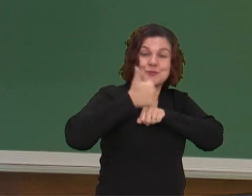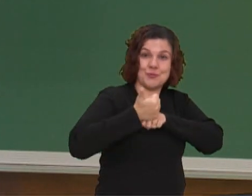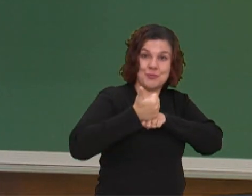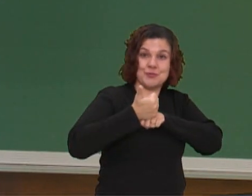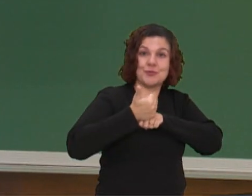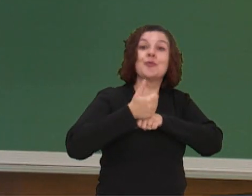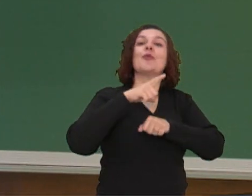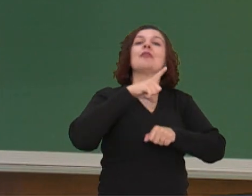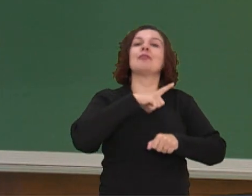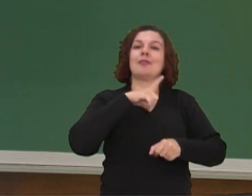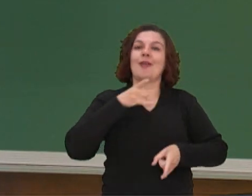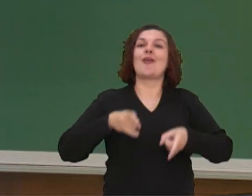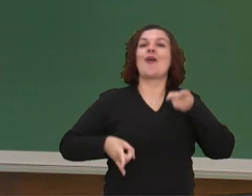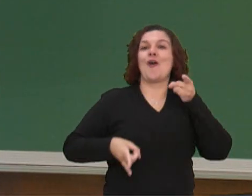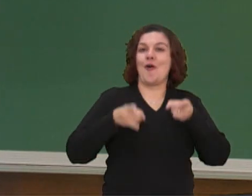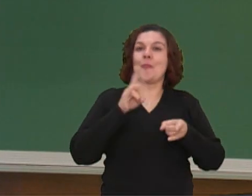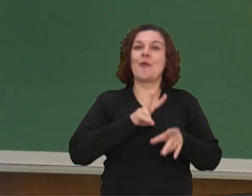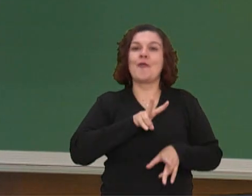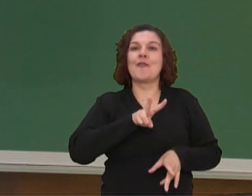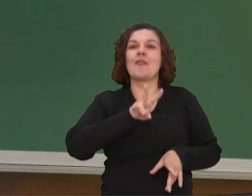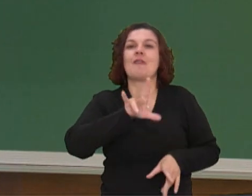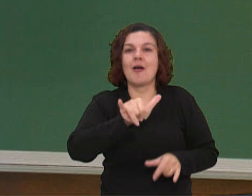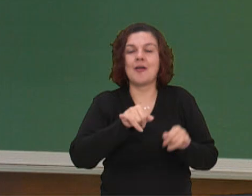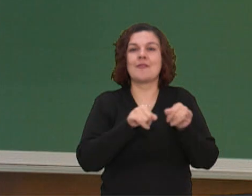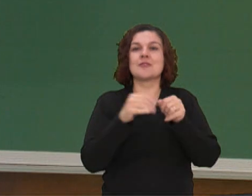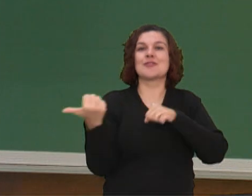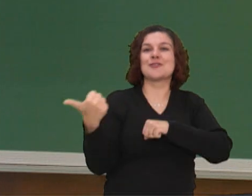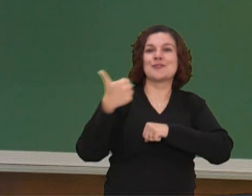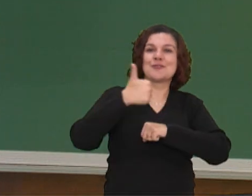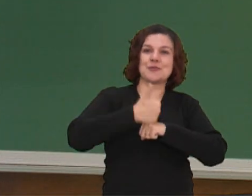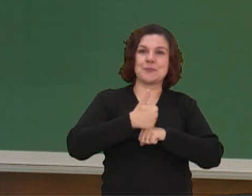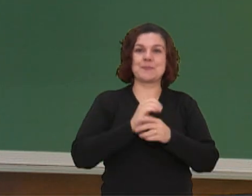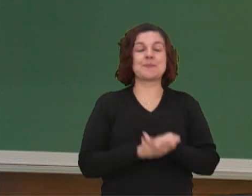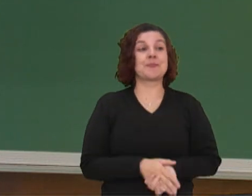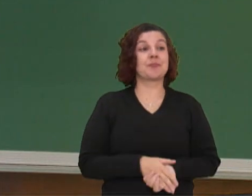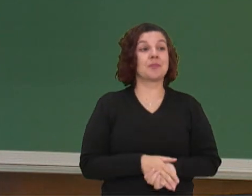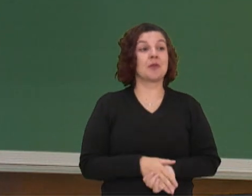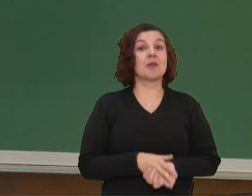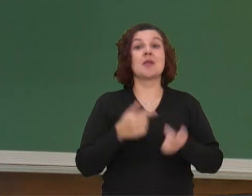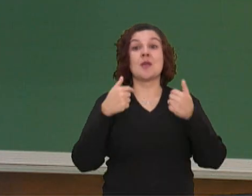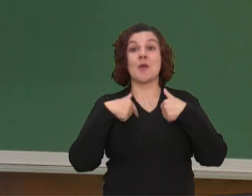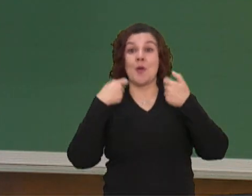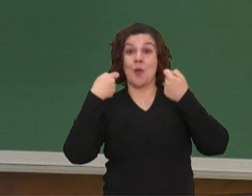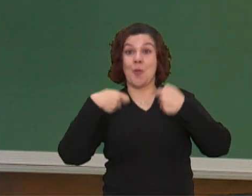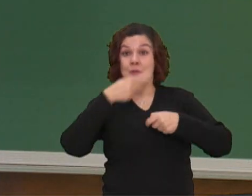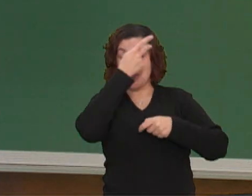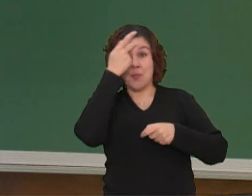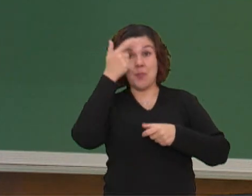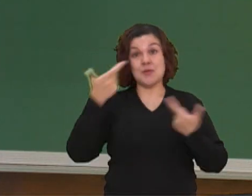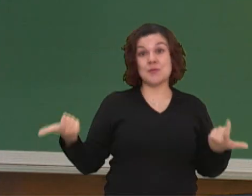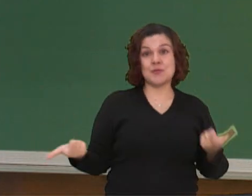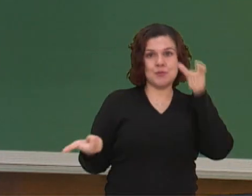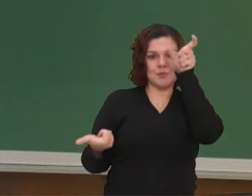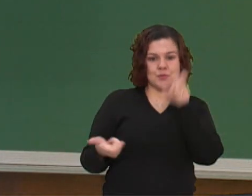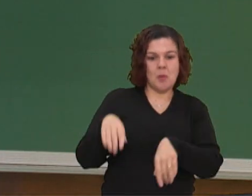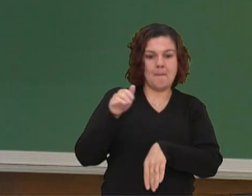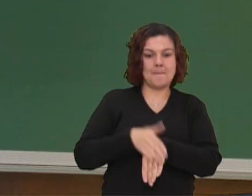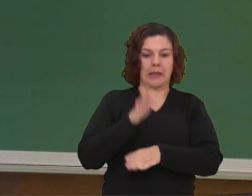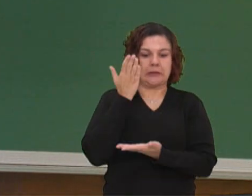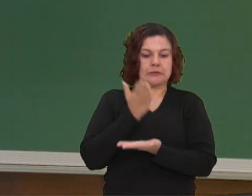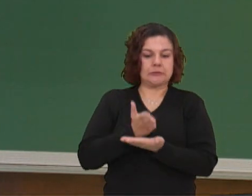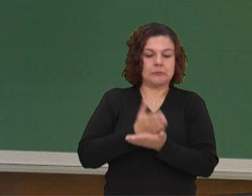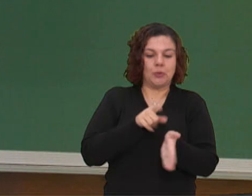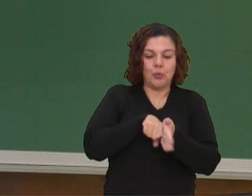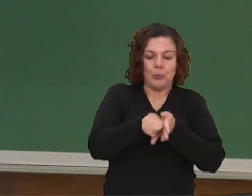quê? Porque os robôs e as máquinas vão substituir isso. Aí eu preciso de alguém com maior qualificação